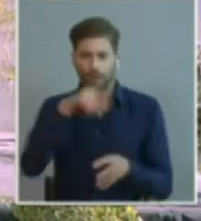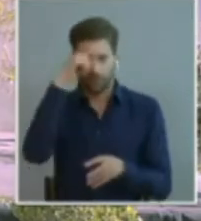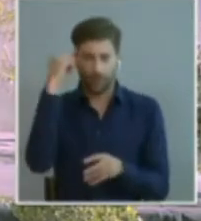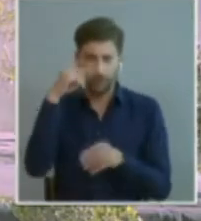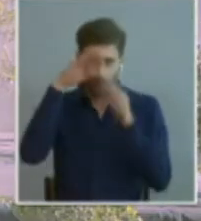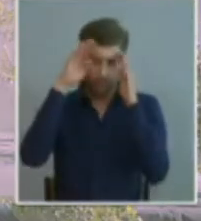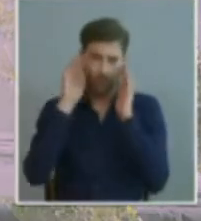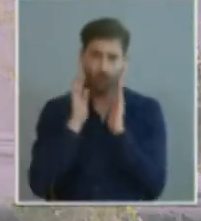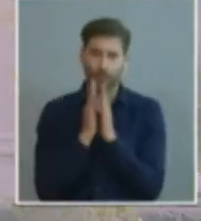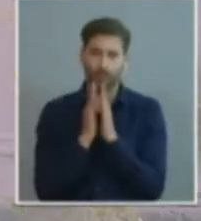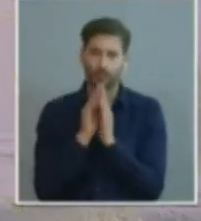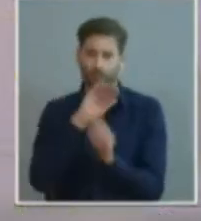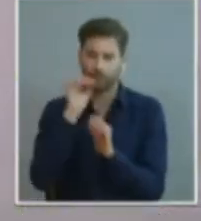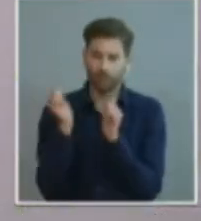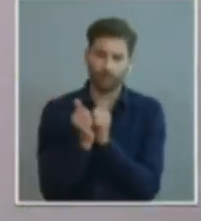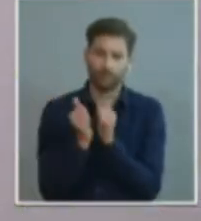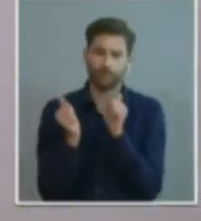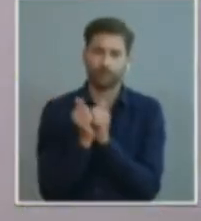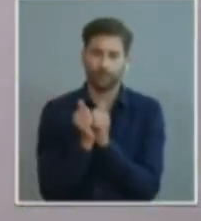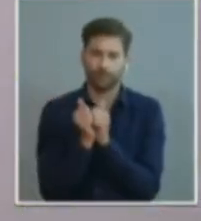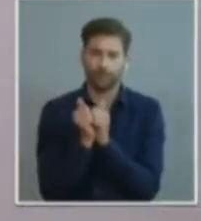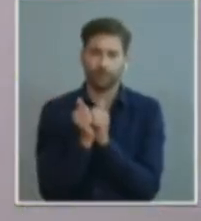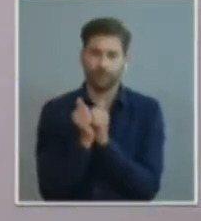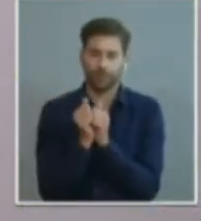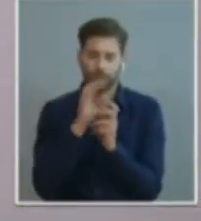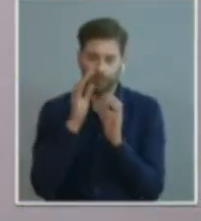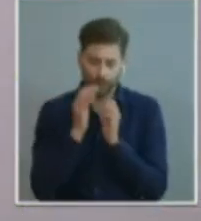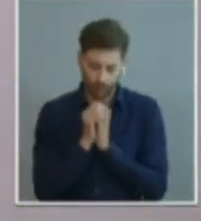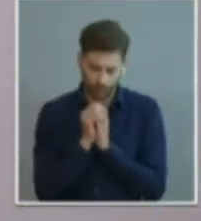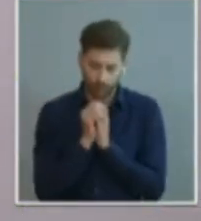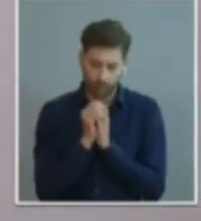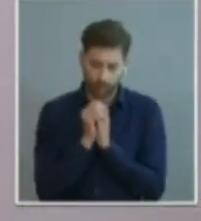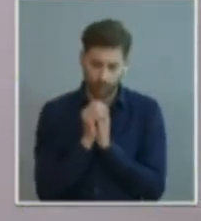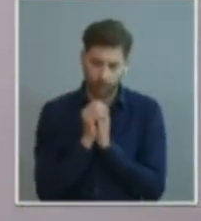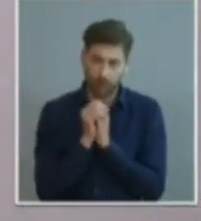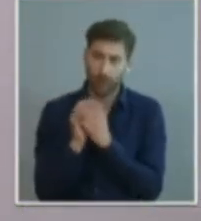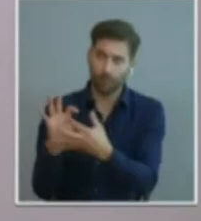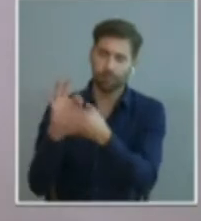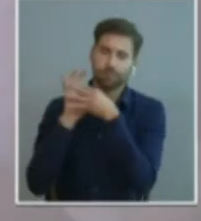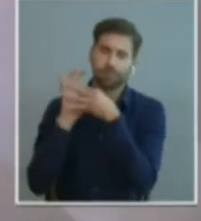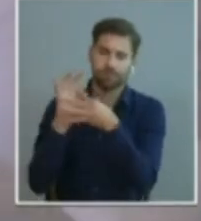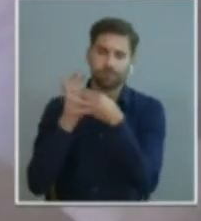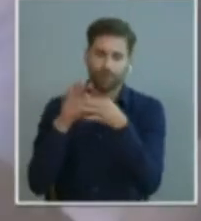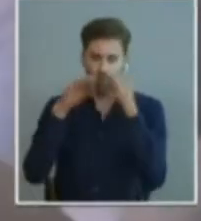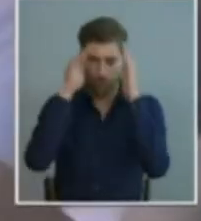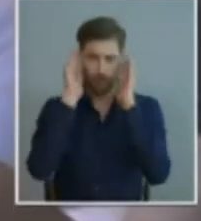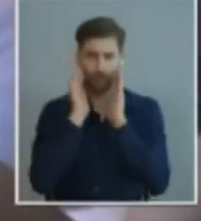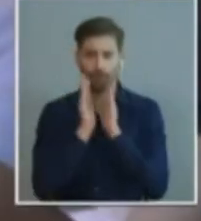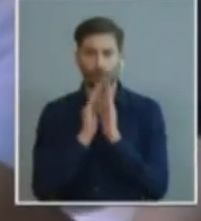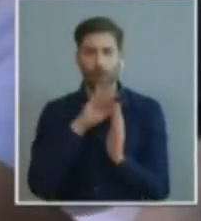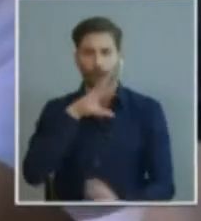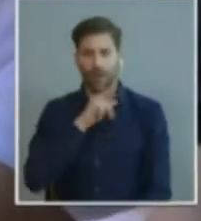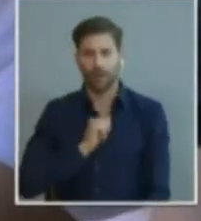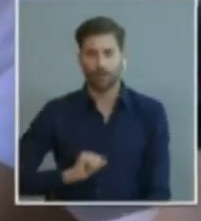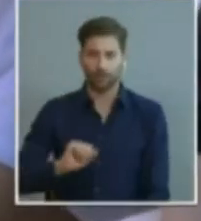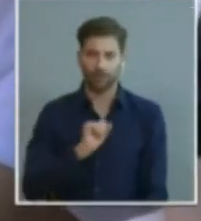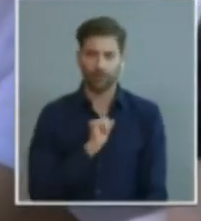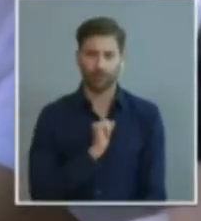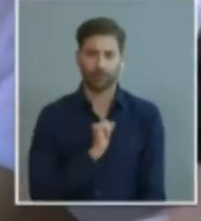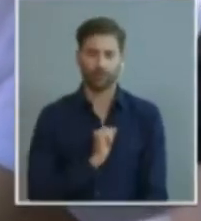acompanha, intercede e vela por nós como mãe e medianeira.